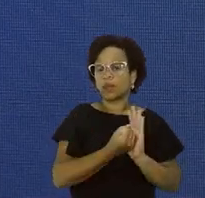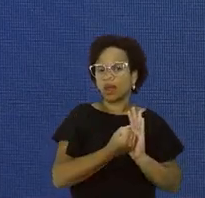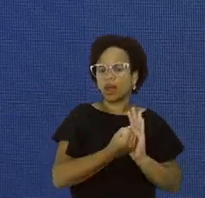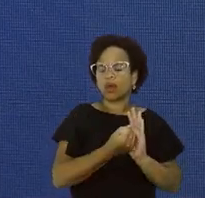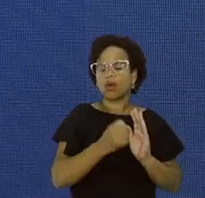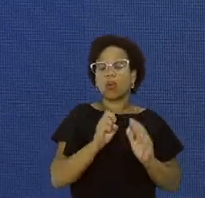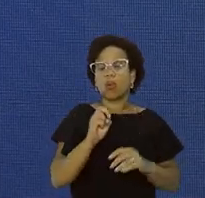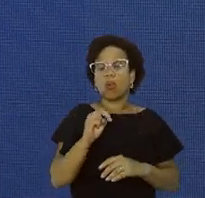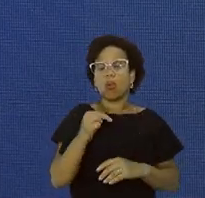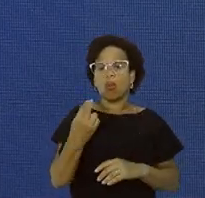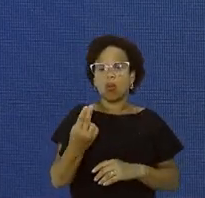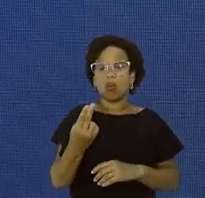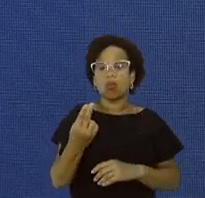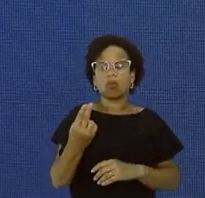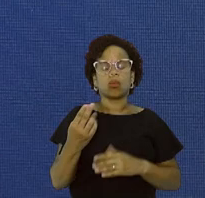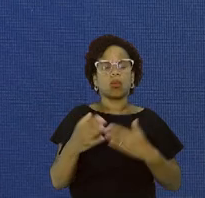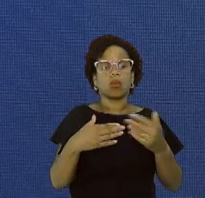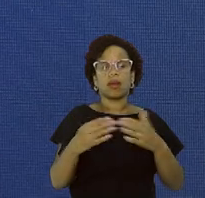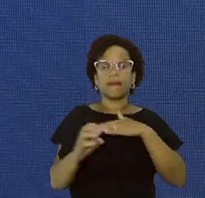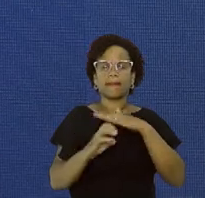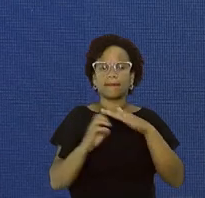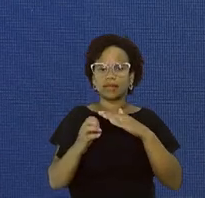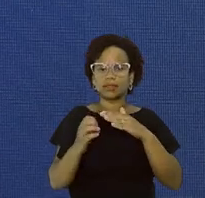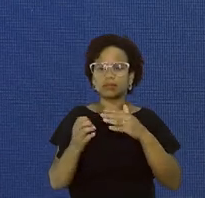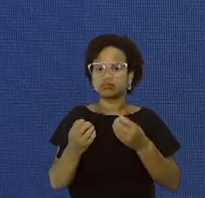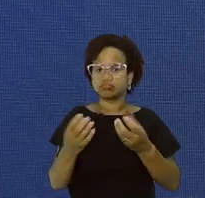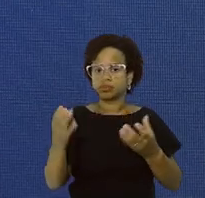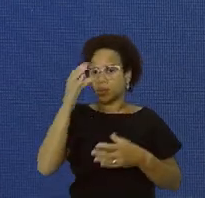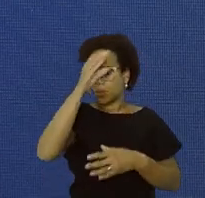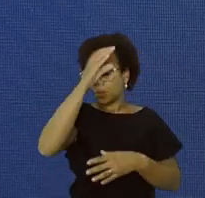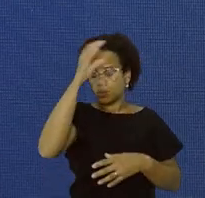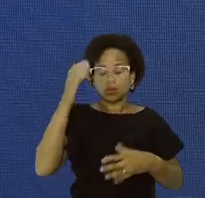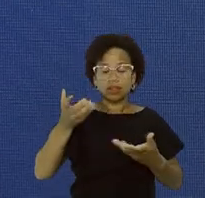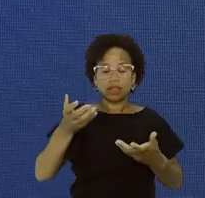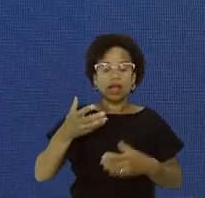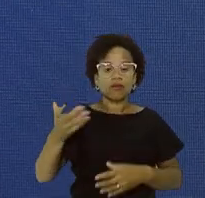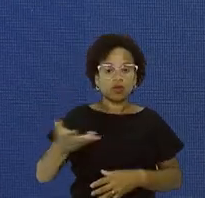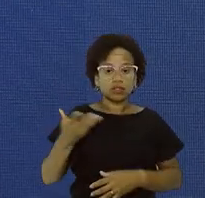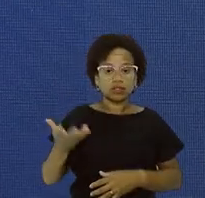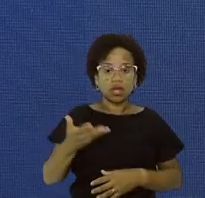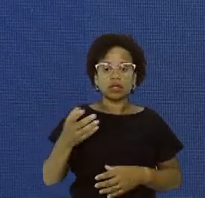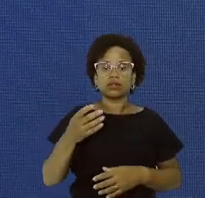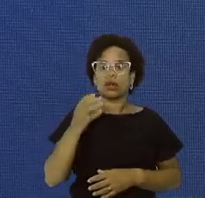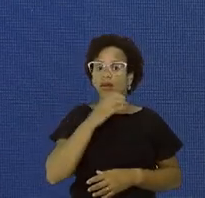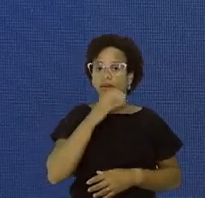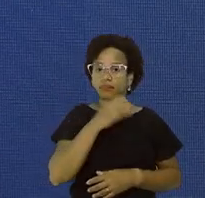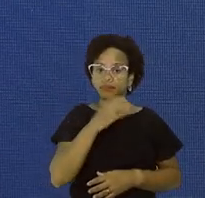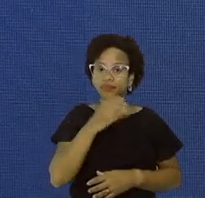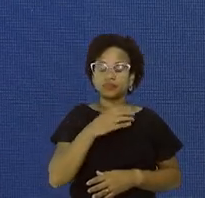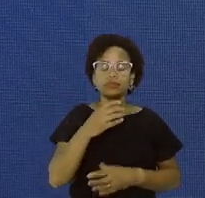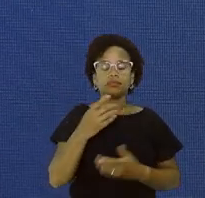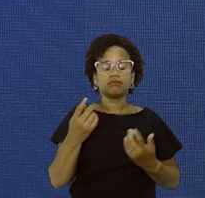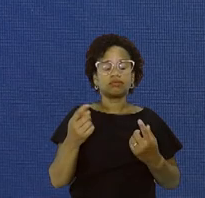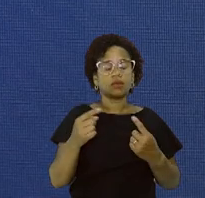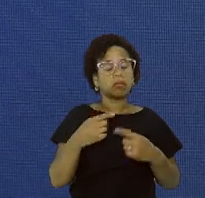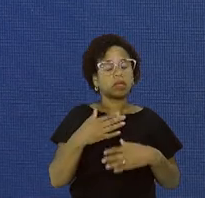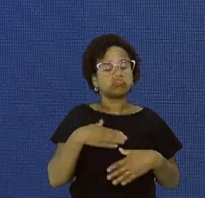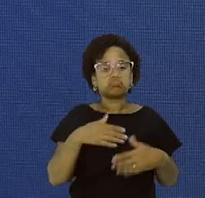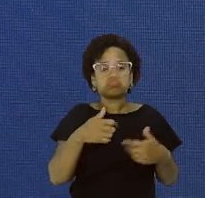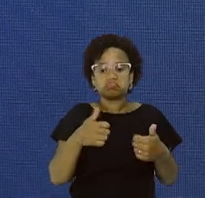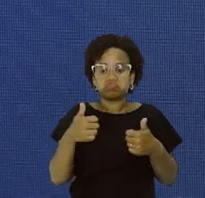consumidor ela tá buscando ali velocidade rapidez e conveniência se você não entrega isso para o consumidor